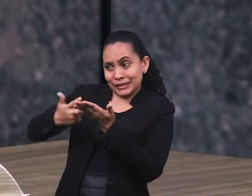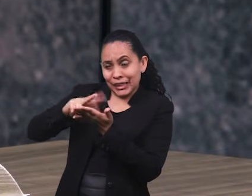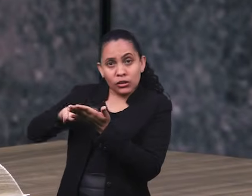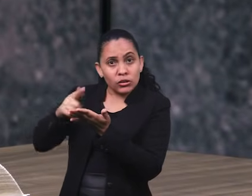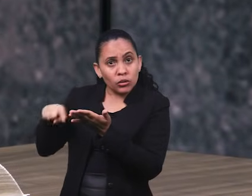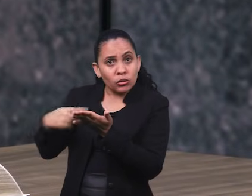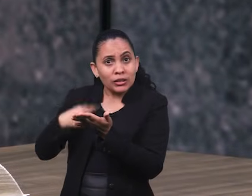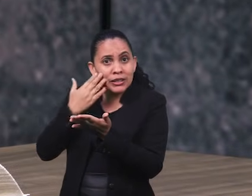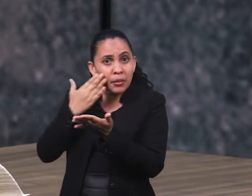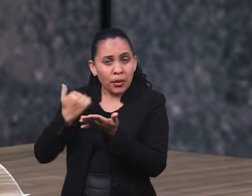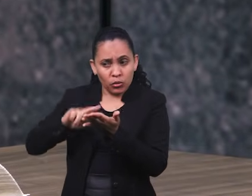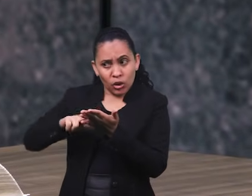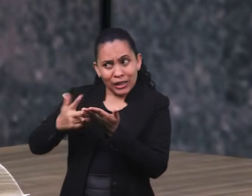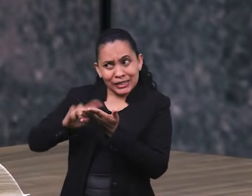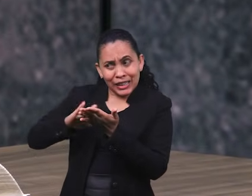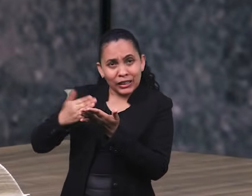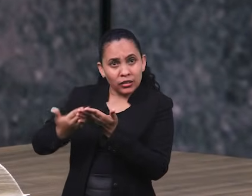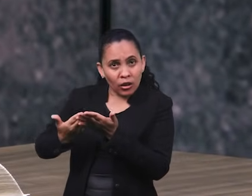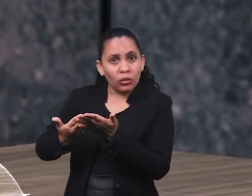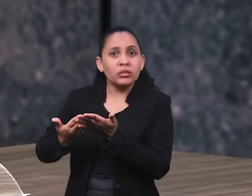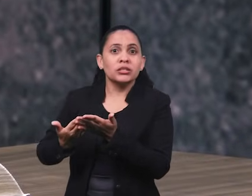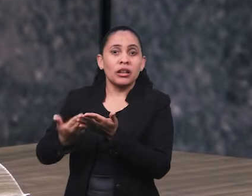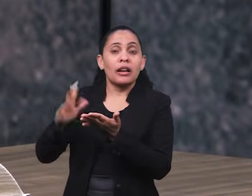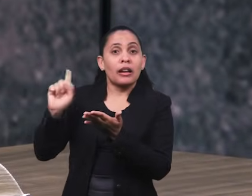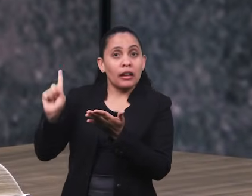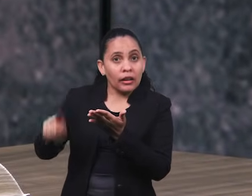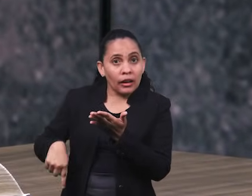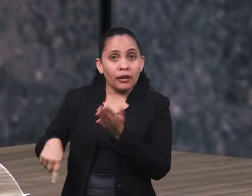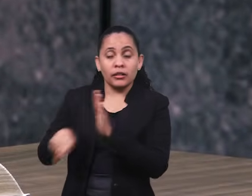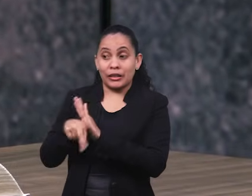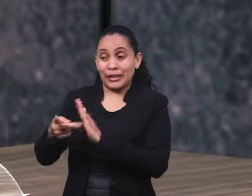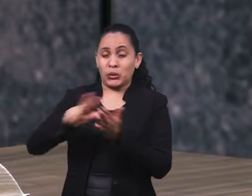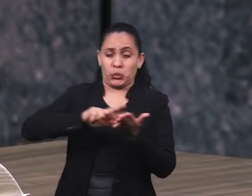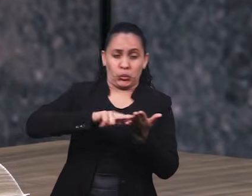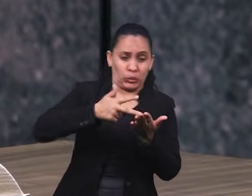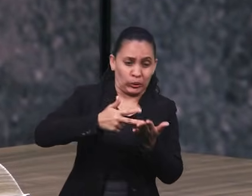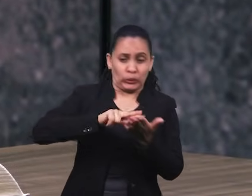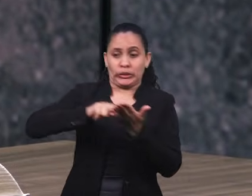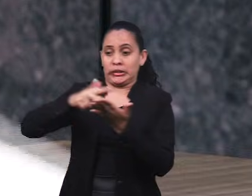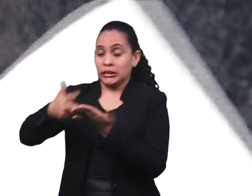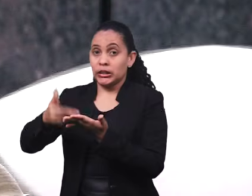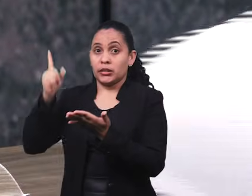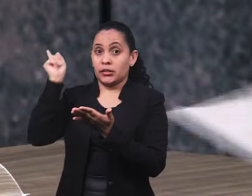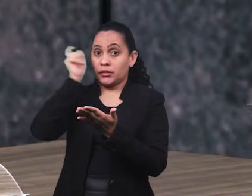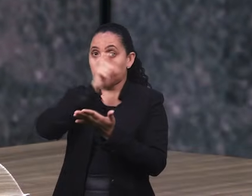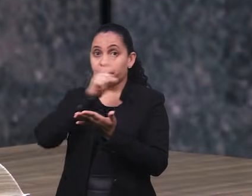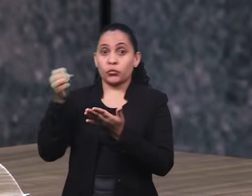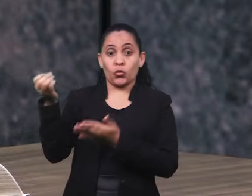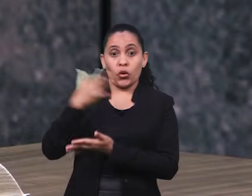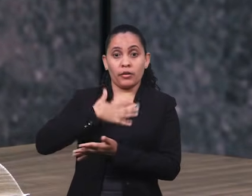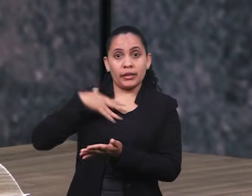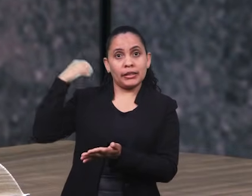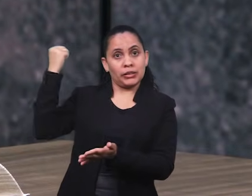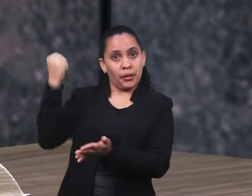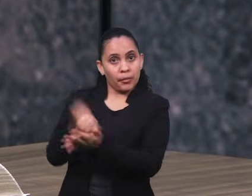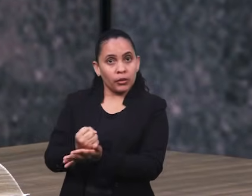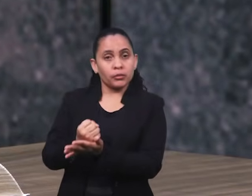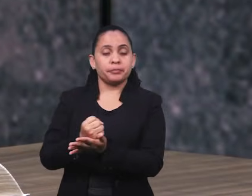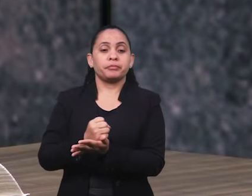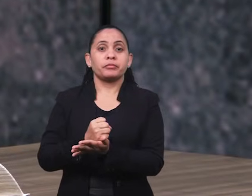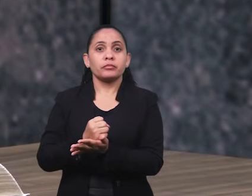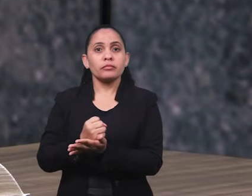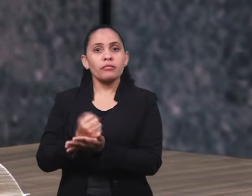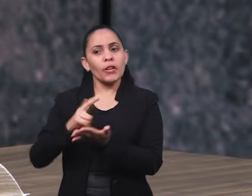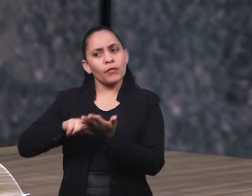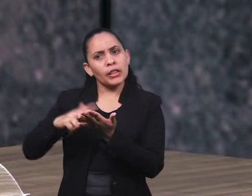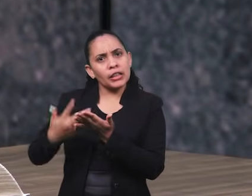tradução, a gente sabe que uma tradução do original é sempre melhor do que uma tradução da tradução. Sem dúvida. Então, o Novo Testamento ele foi traduzido para